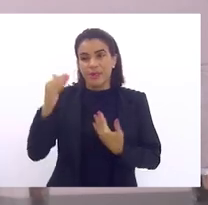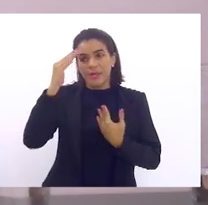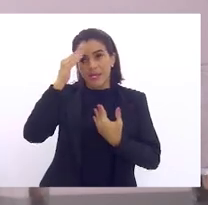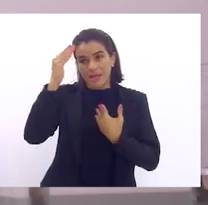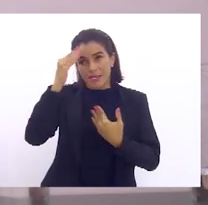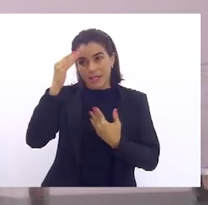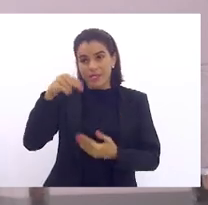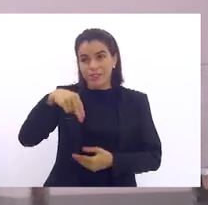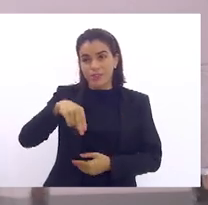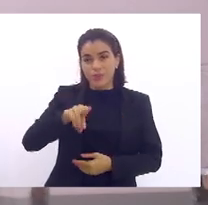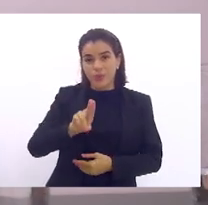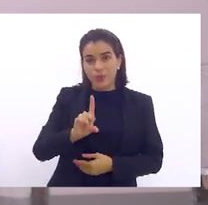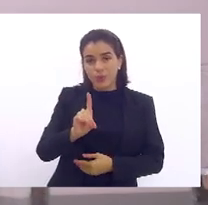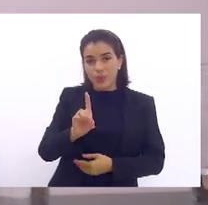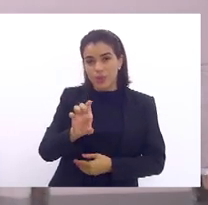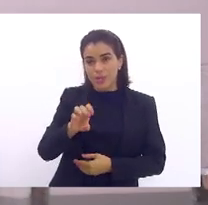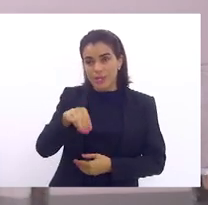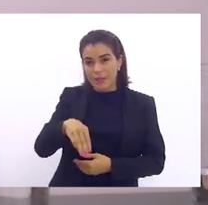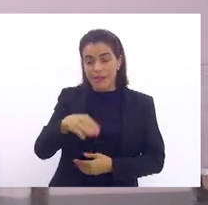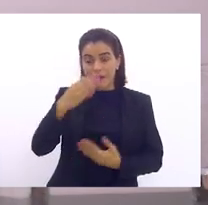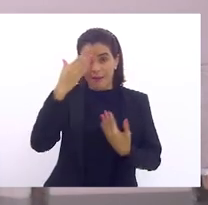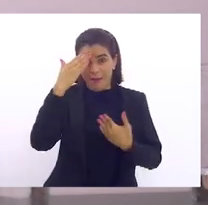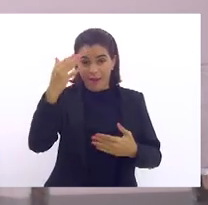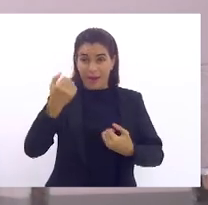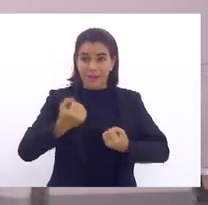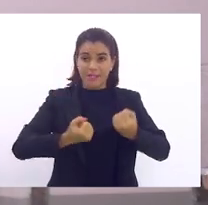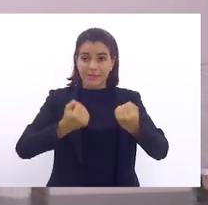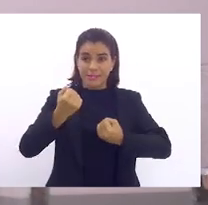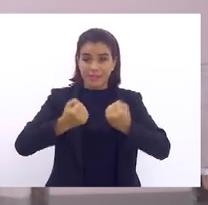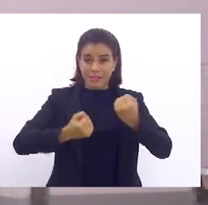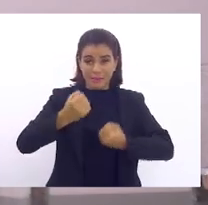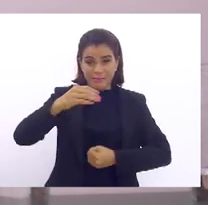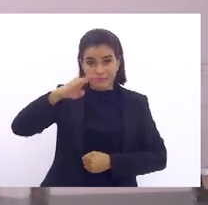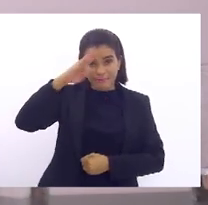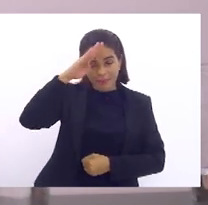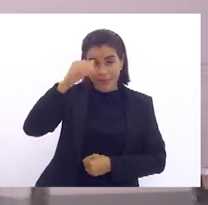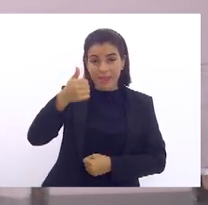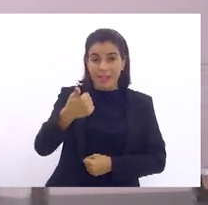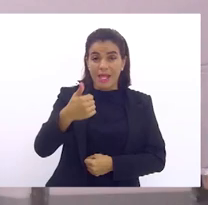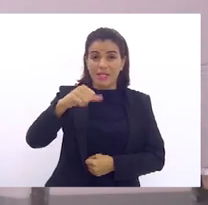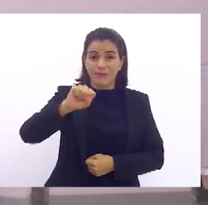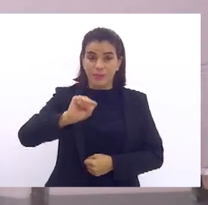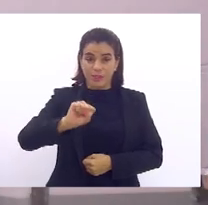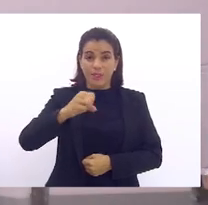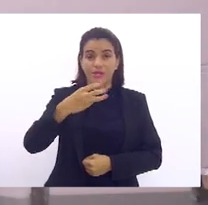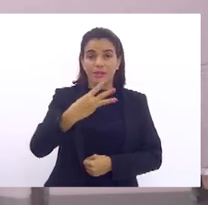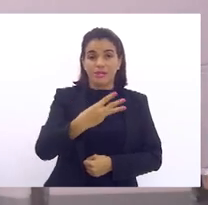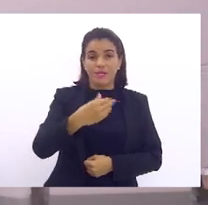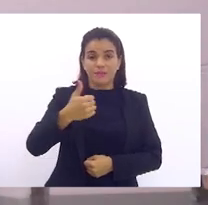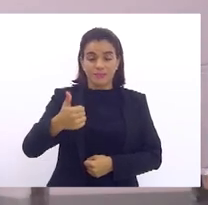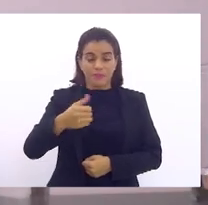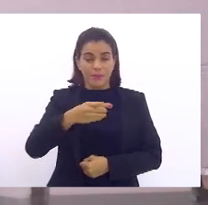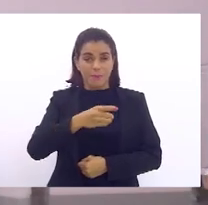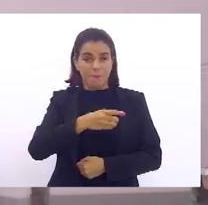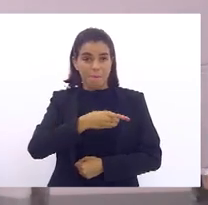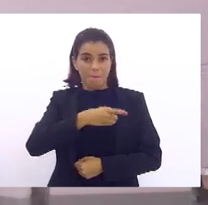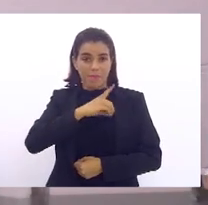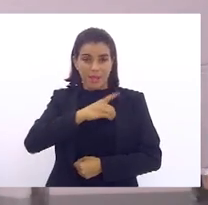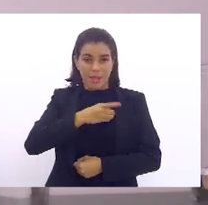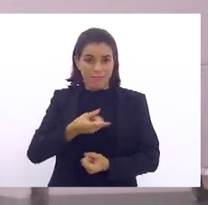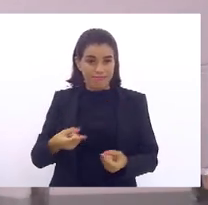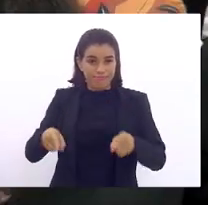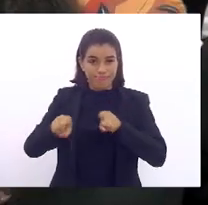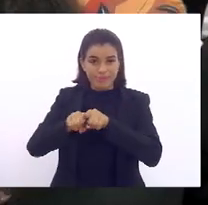nuden agradeço a Patrulha Maria da Penha ao 18º e ao 33º batalhão que trabalharam em